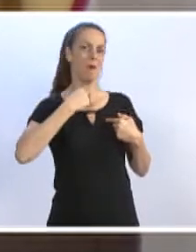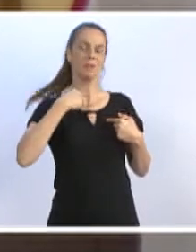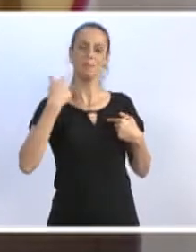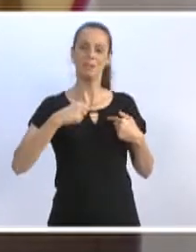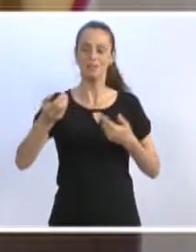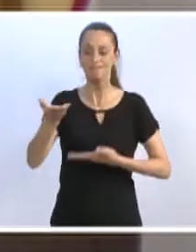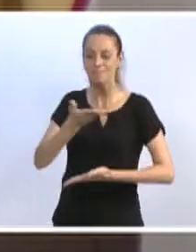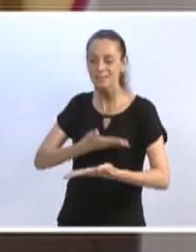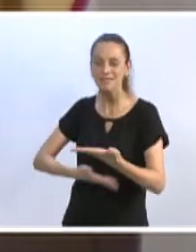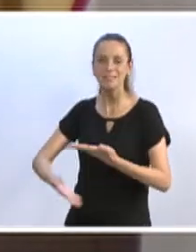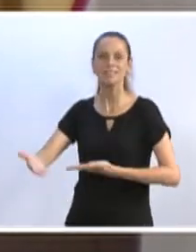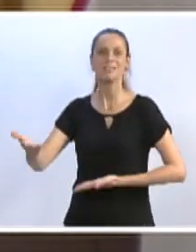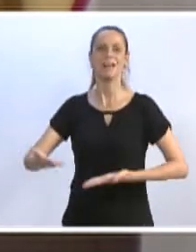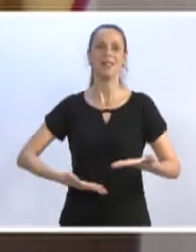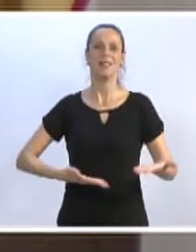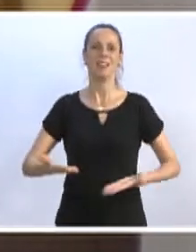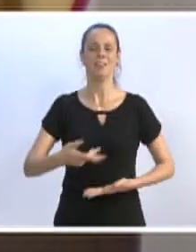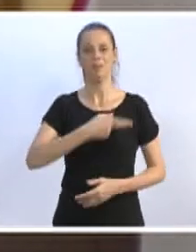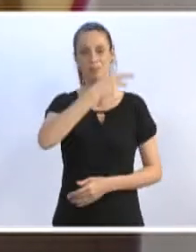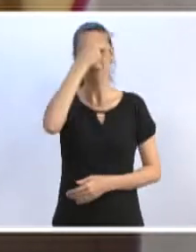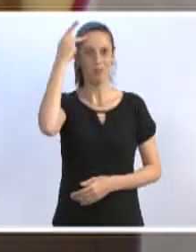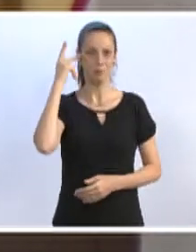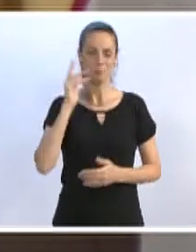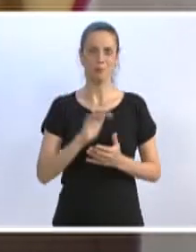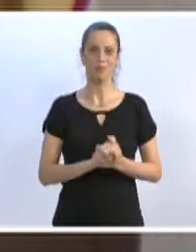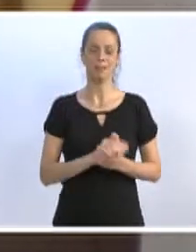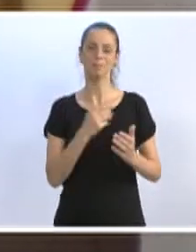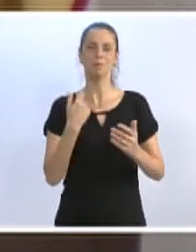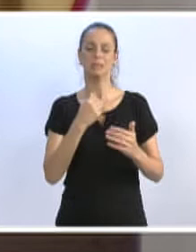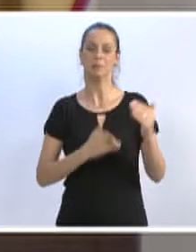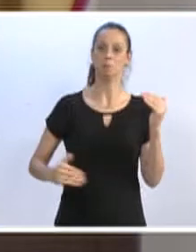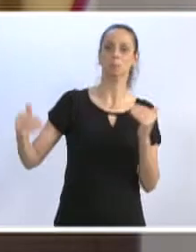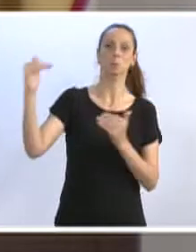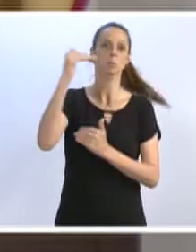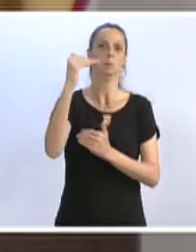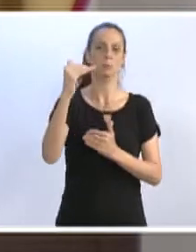está no poder, serve. Quem está no grado maior.